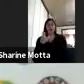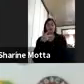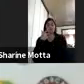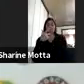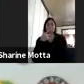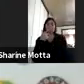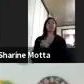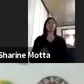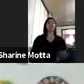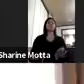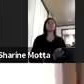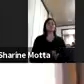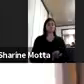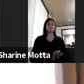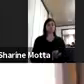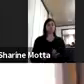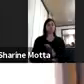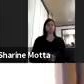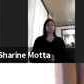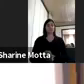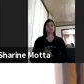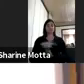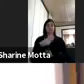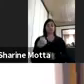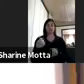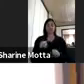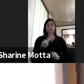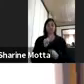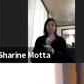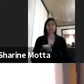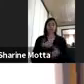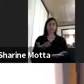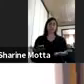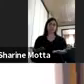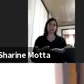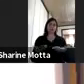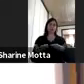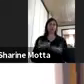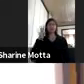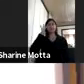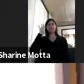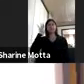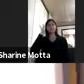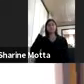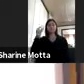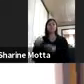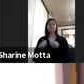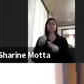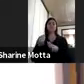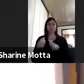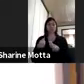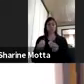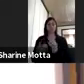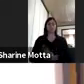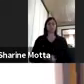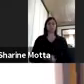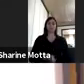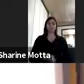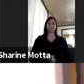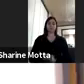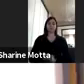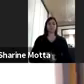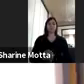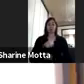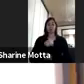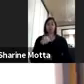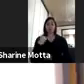Né? Então, são reflexões que nós precisamos fazer. Porque somente com uma adesão do povo brasileiro